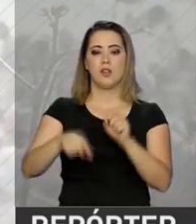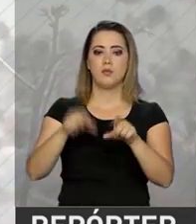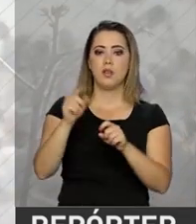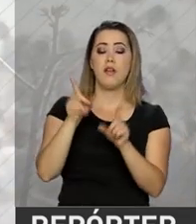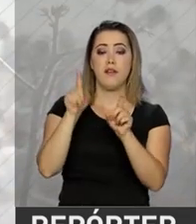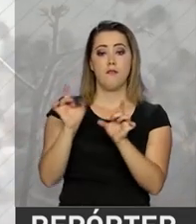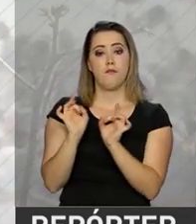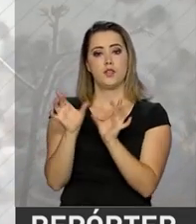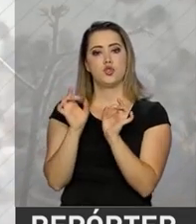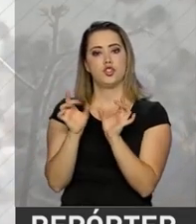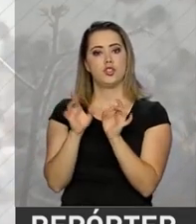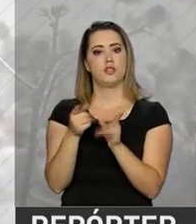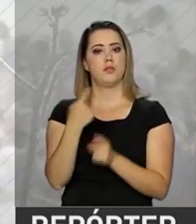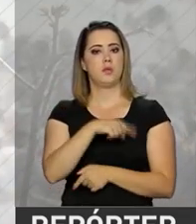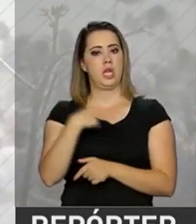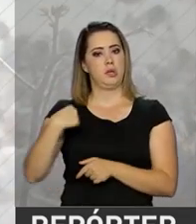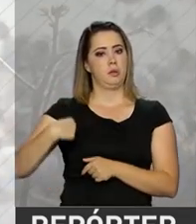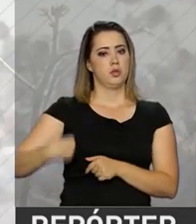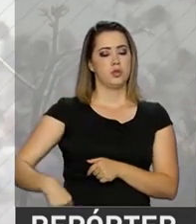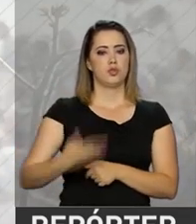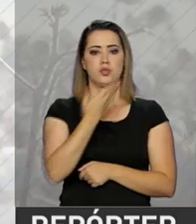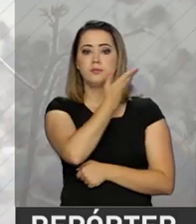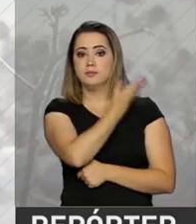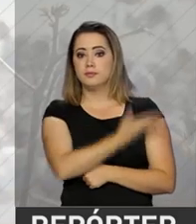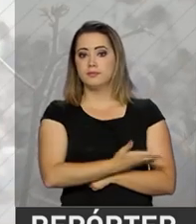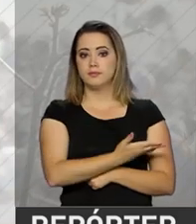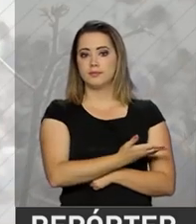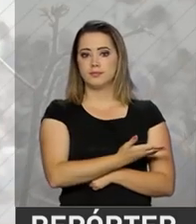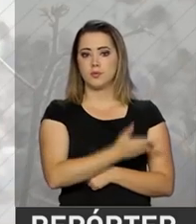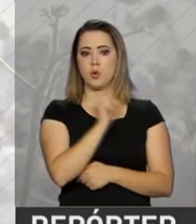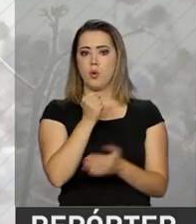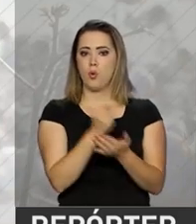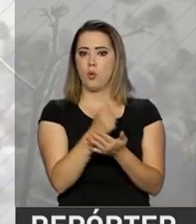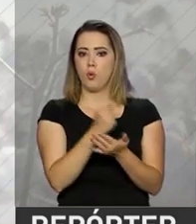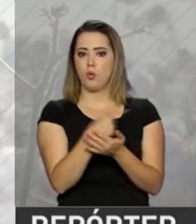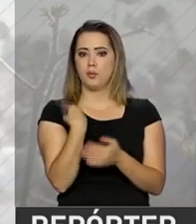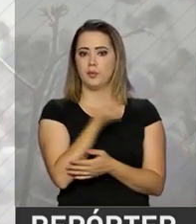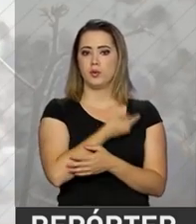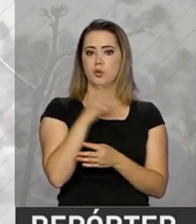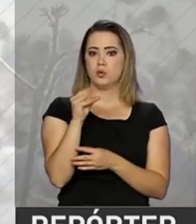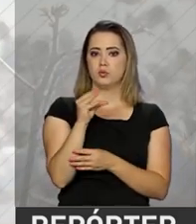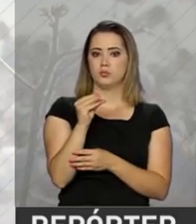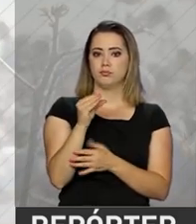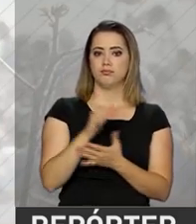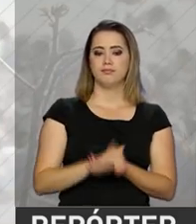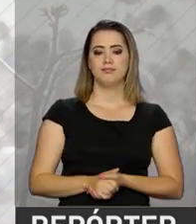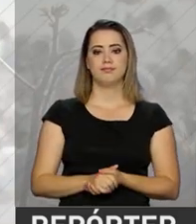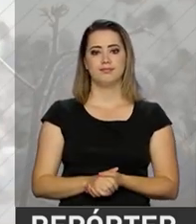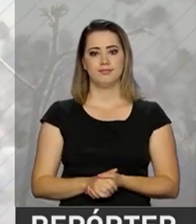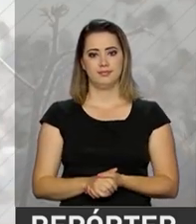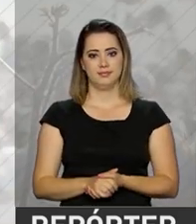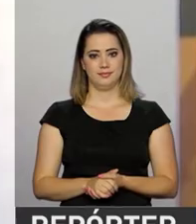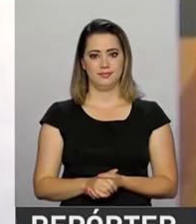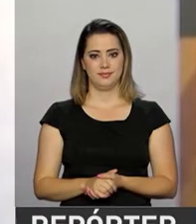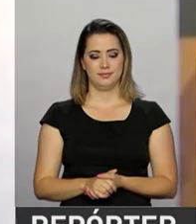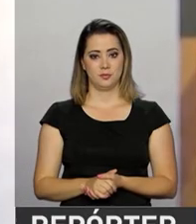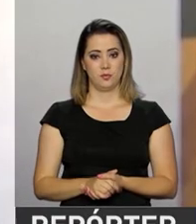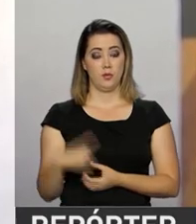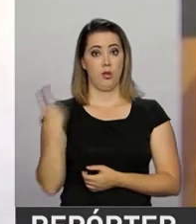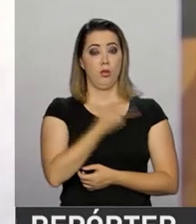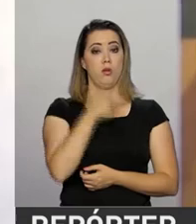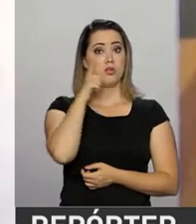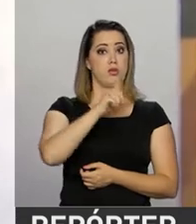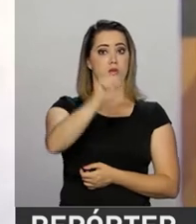exportada os principais países compradores do algodão brasileiro são China Indonésia e Coreia do Sul estamos